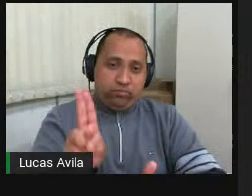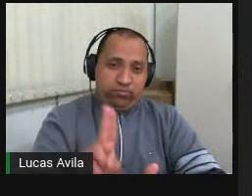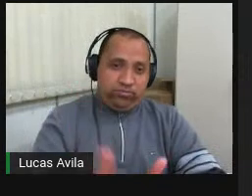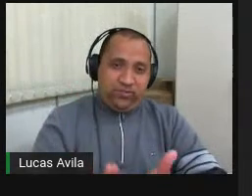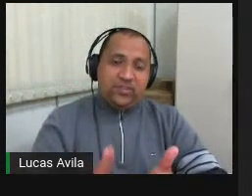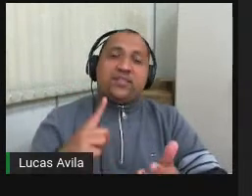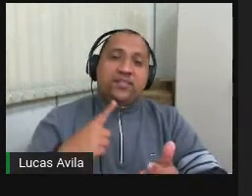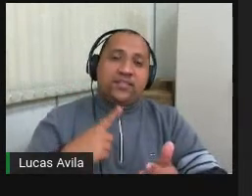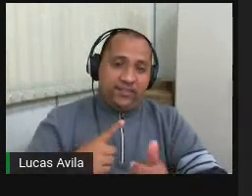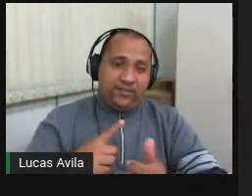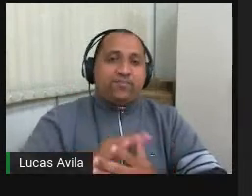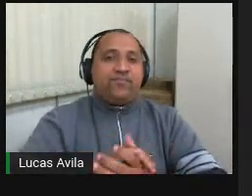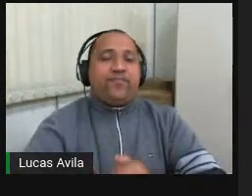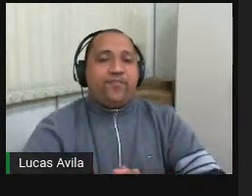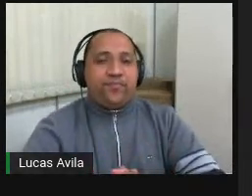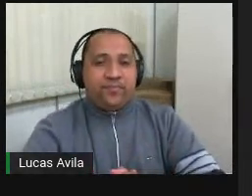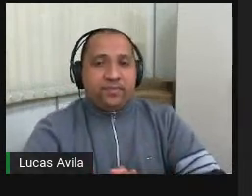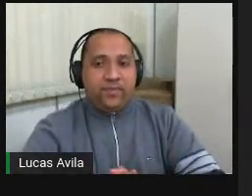seguir.